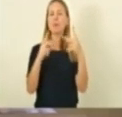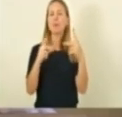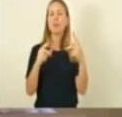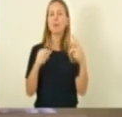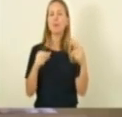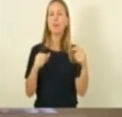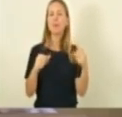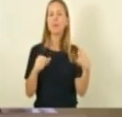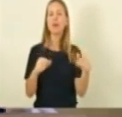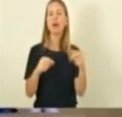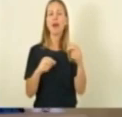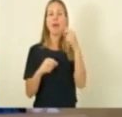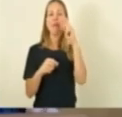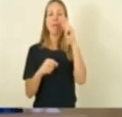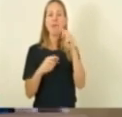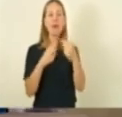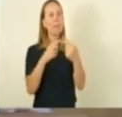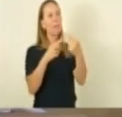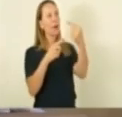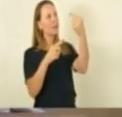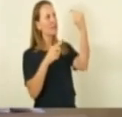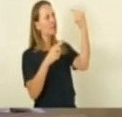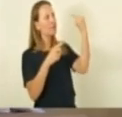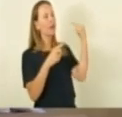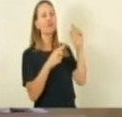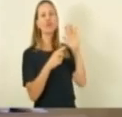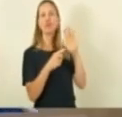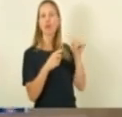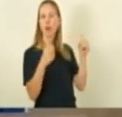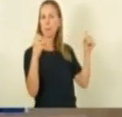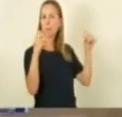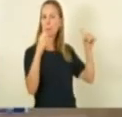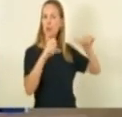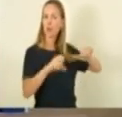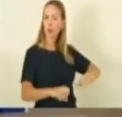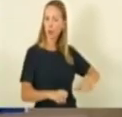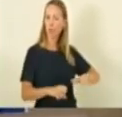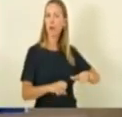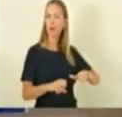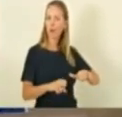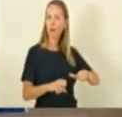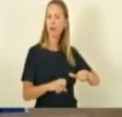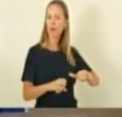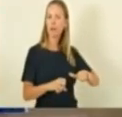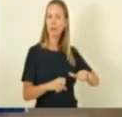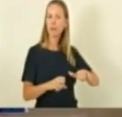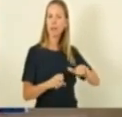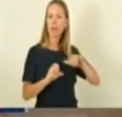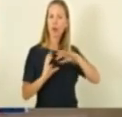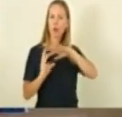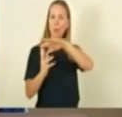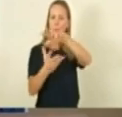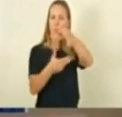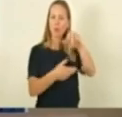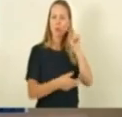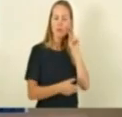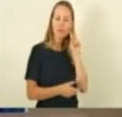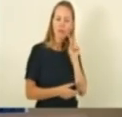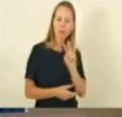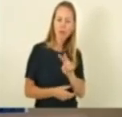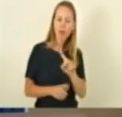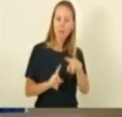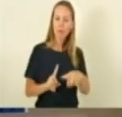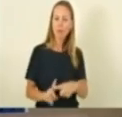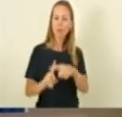olhe para o passado da humanidade, já foi pior. E olhe o mundo com um lado mais positivo, com